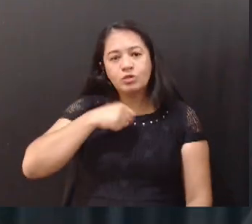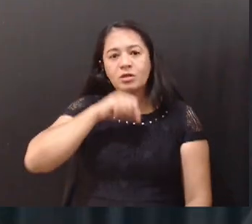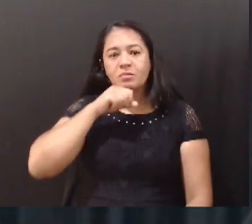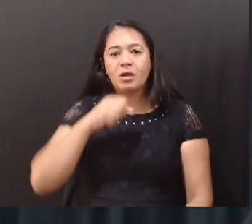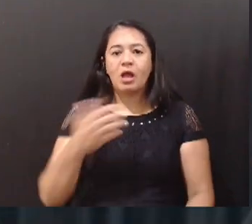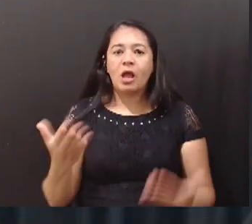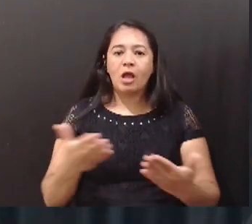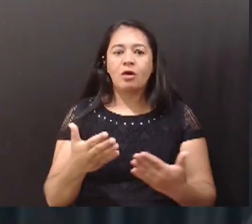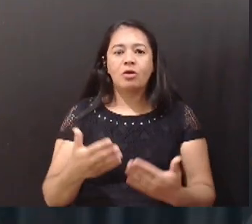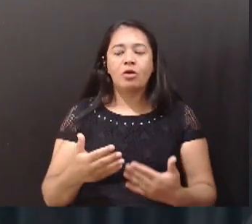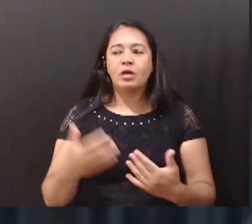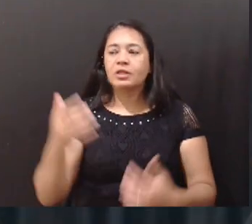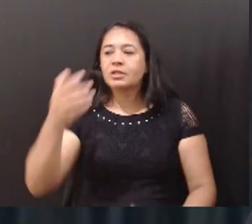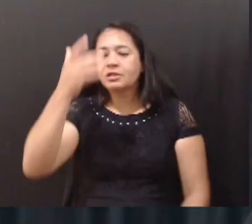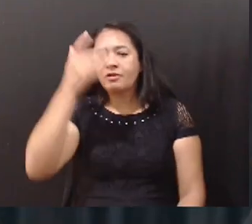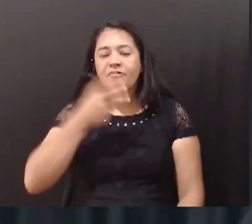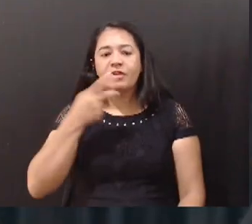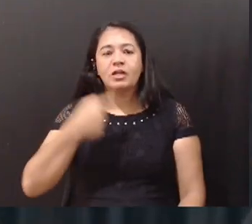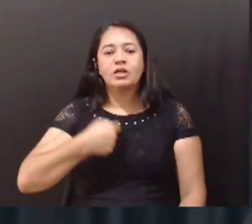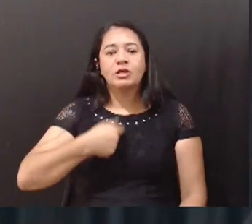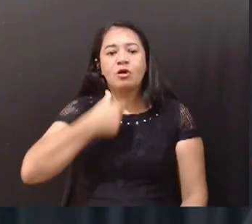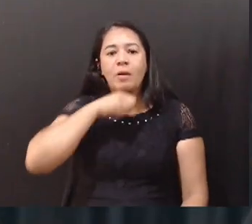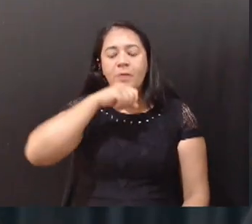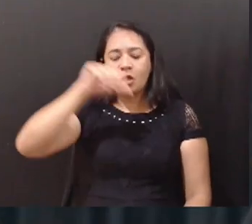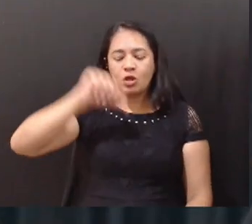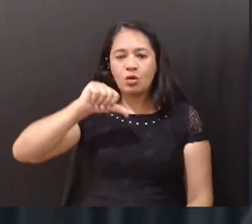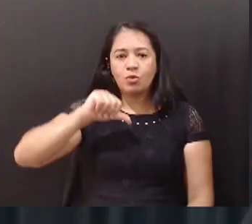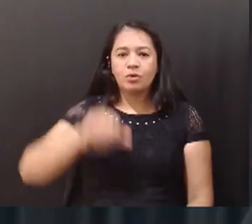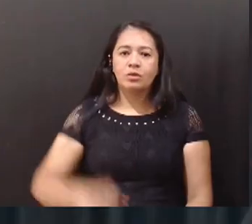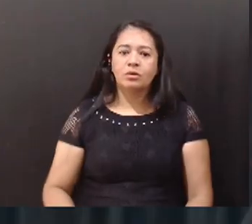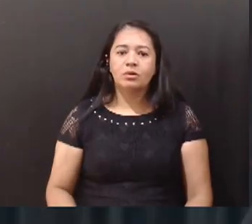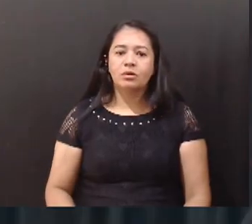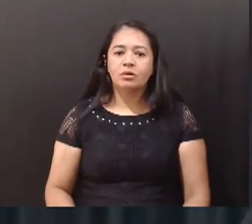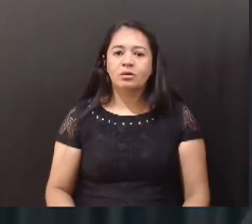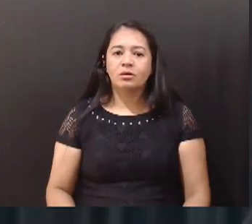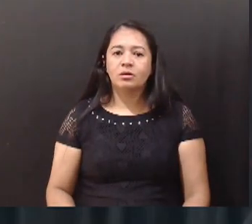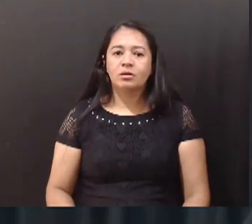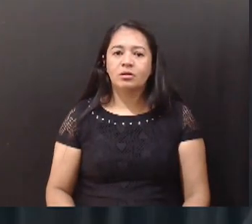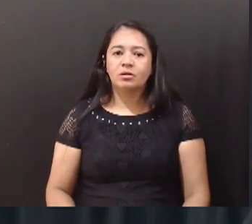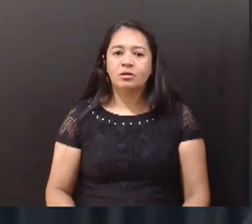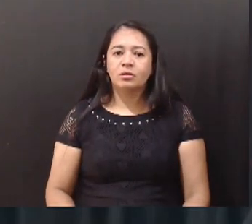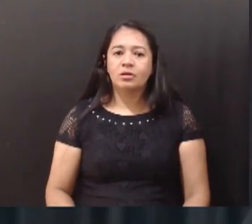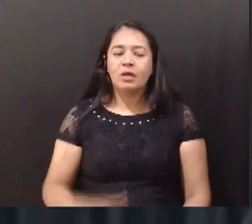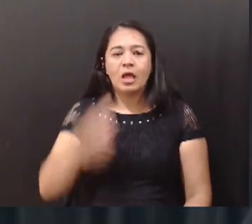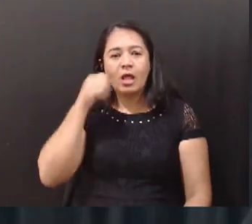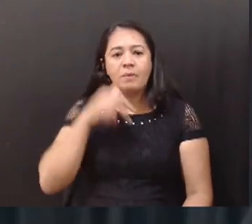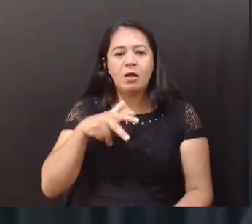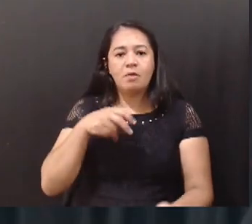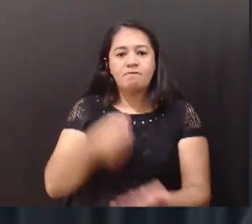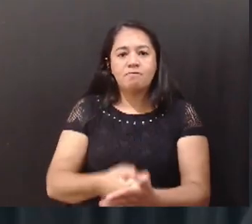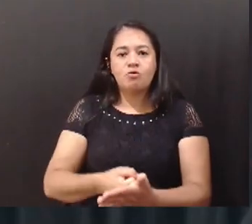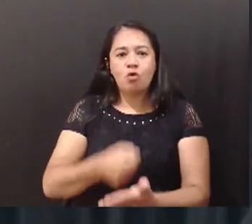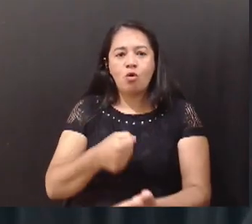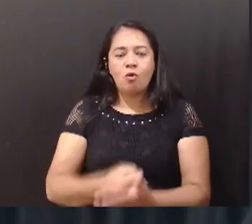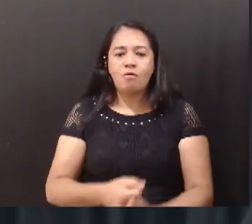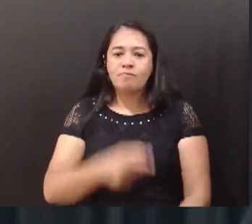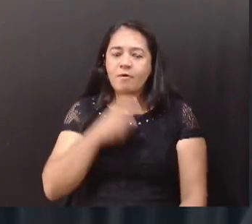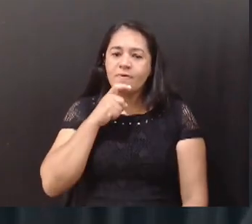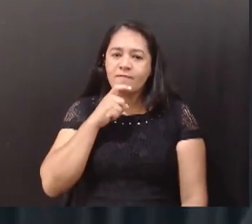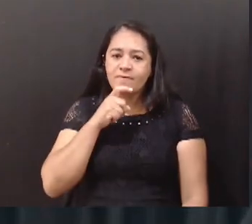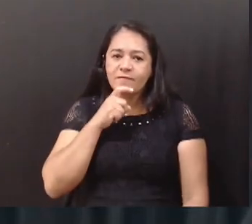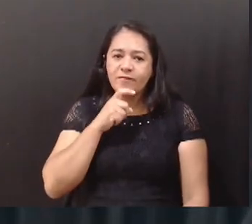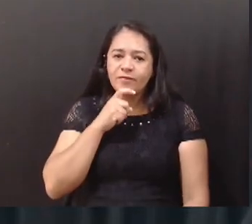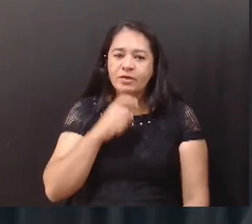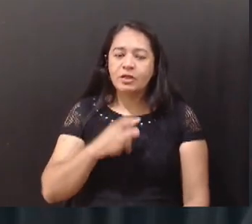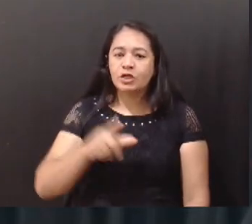péssima mãe. Nossa, qual é o recorte que ela está fazendo? Ela é uma mulher dura, fria, que prioriza o trabalho em